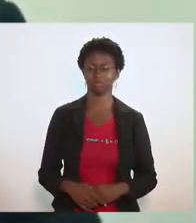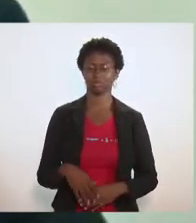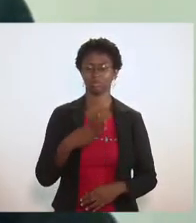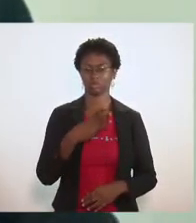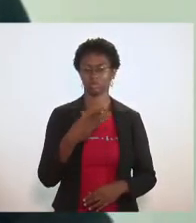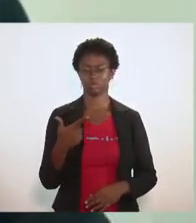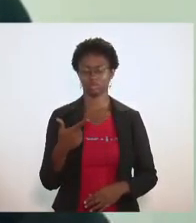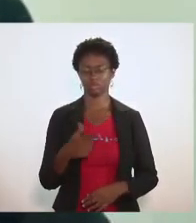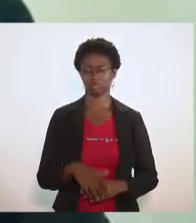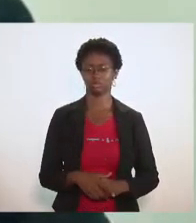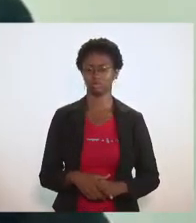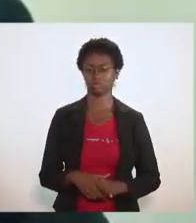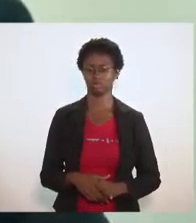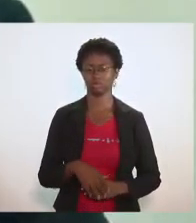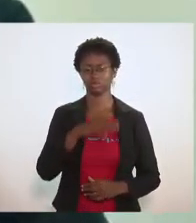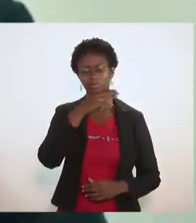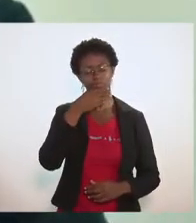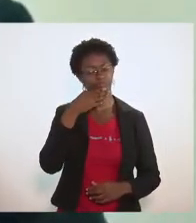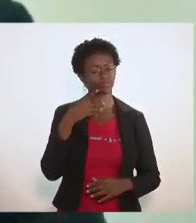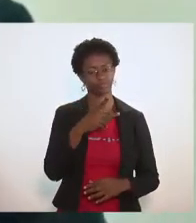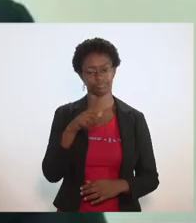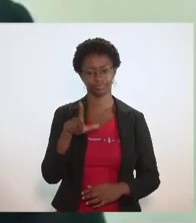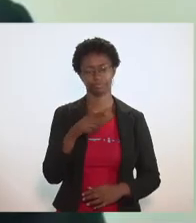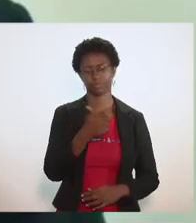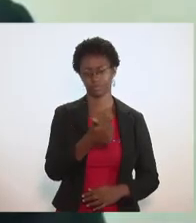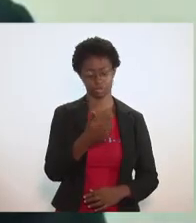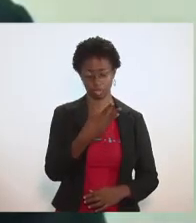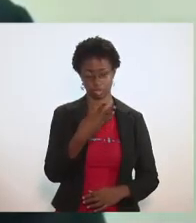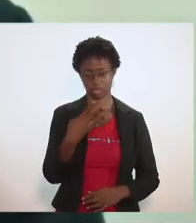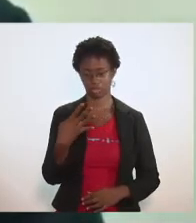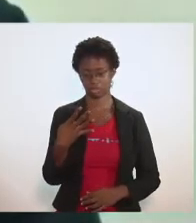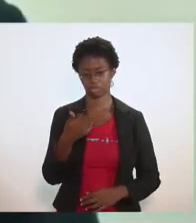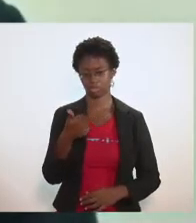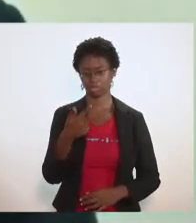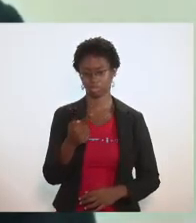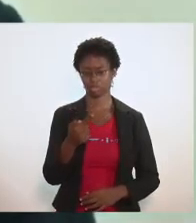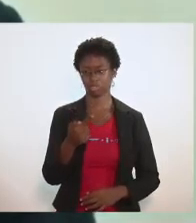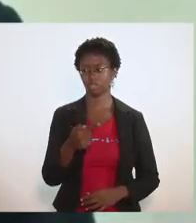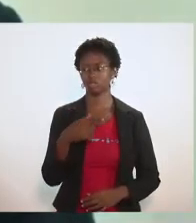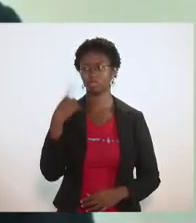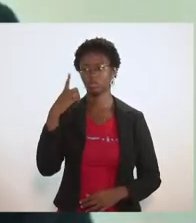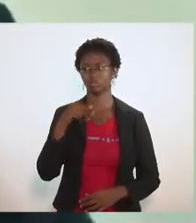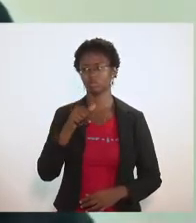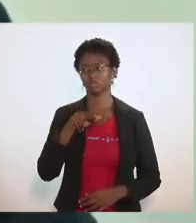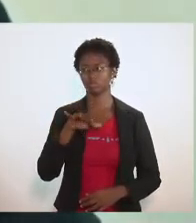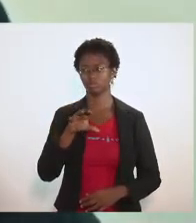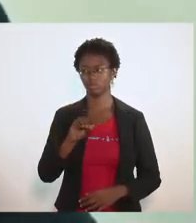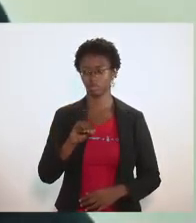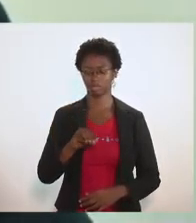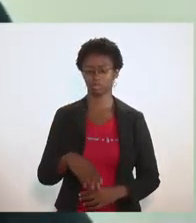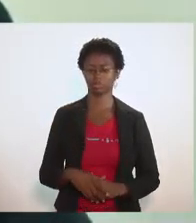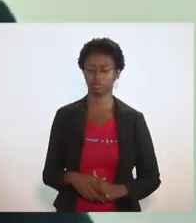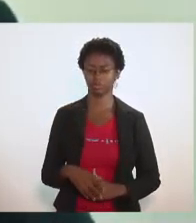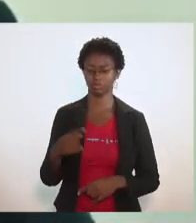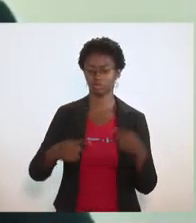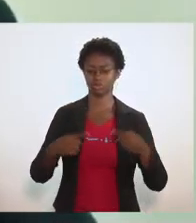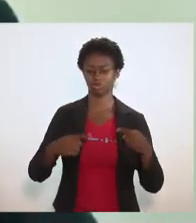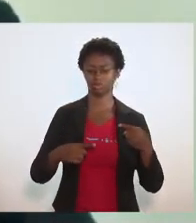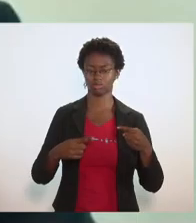lei 3242 de 2020, autoria do deputado André Siliano, parecer pela constitucionalidade. Em discussão,